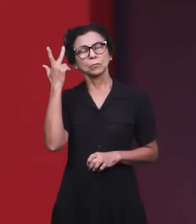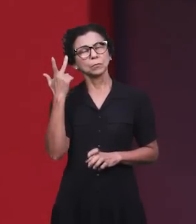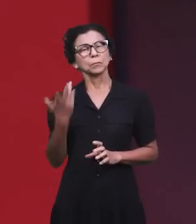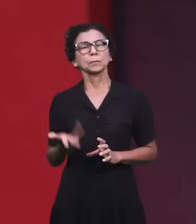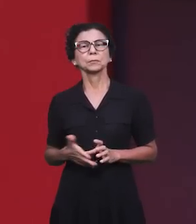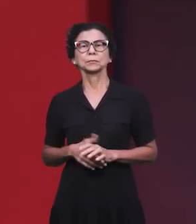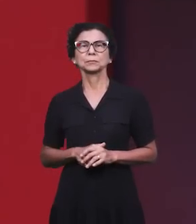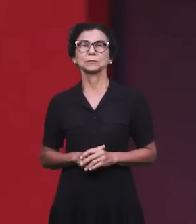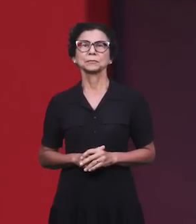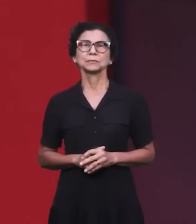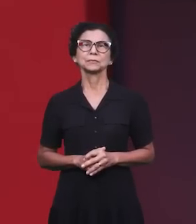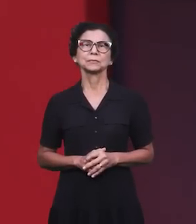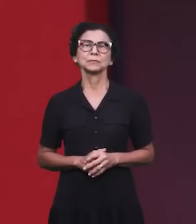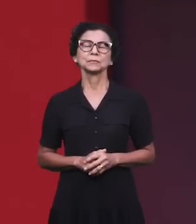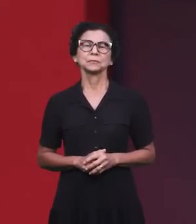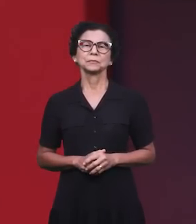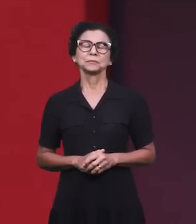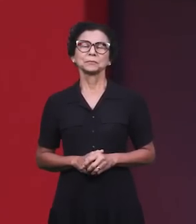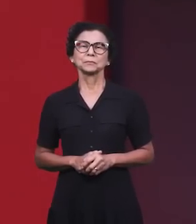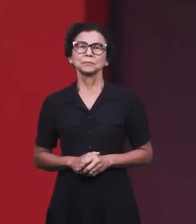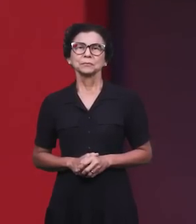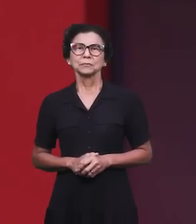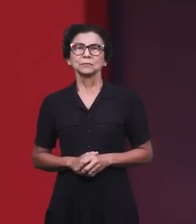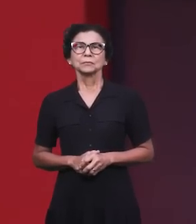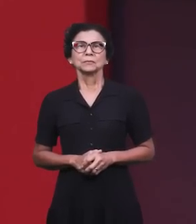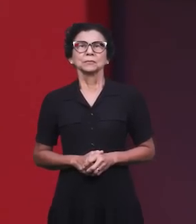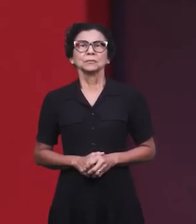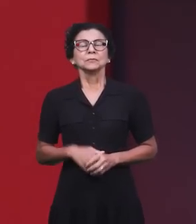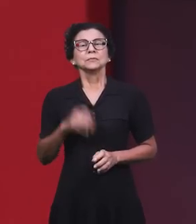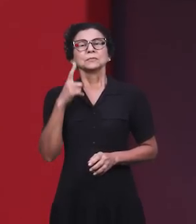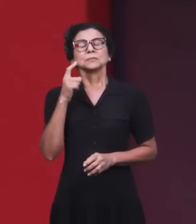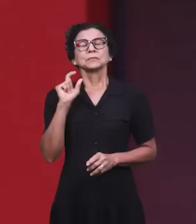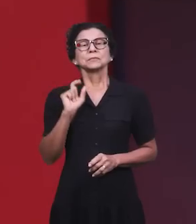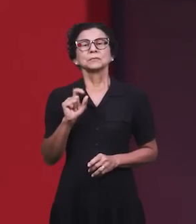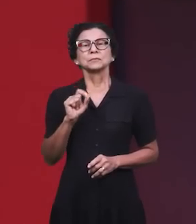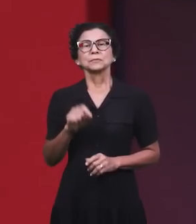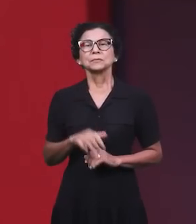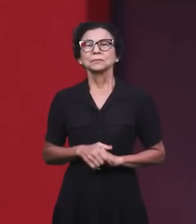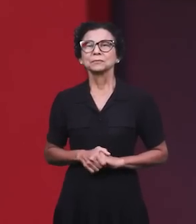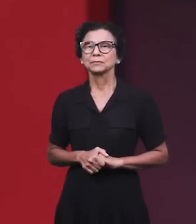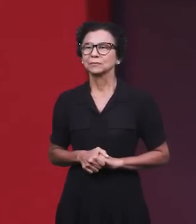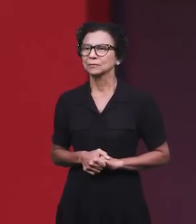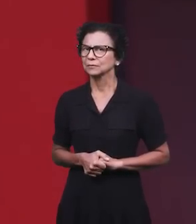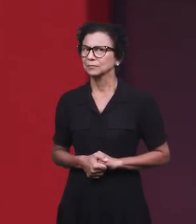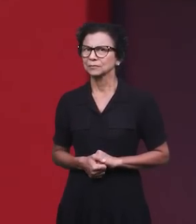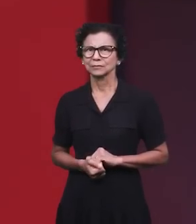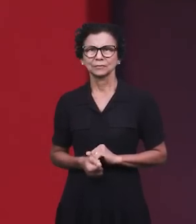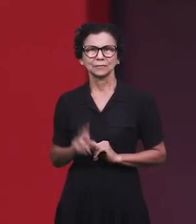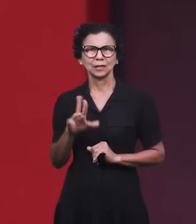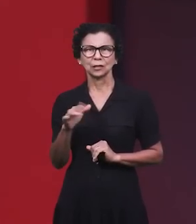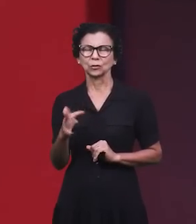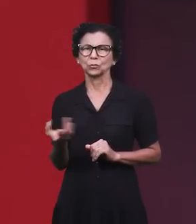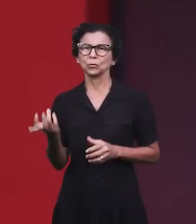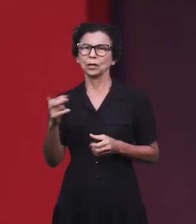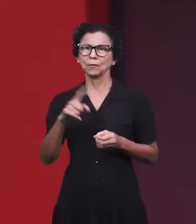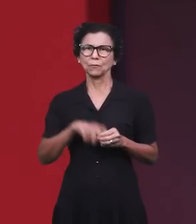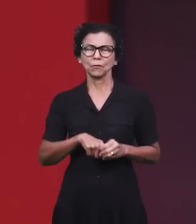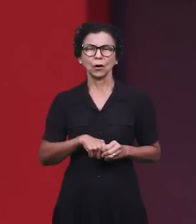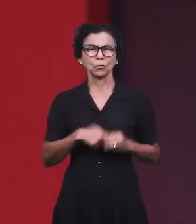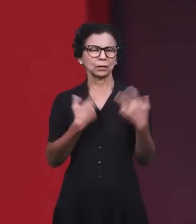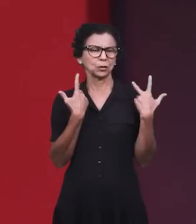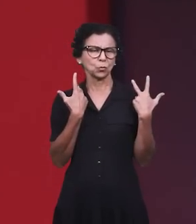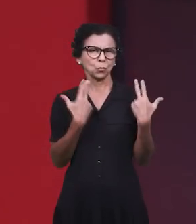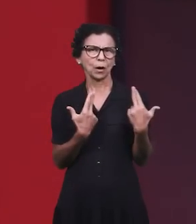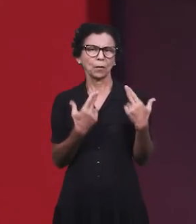né? Na parte da estrutura. Então, mas o mais interessante é que ela nunca volta ao primeiro desempenho. Então, quando ela foi